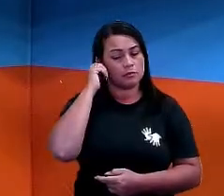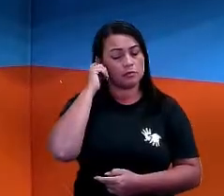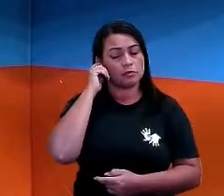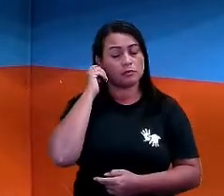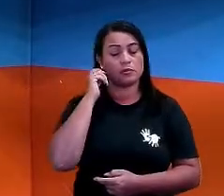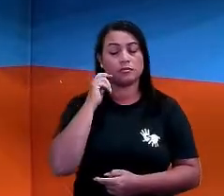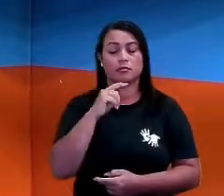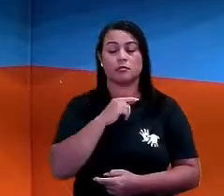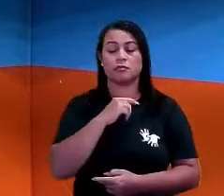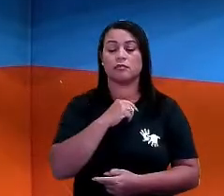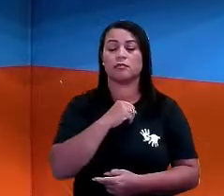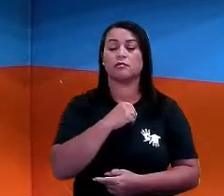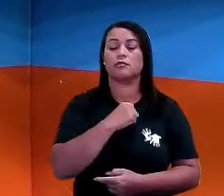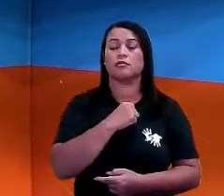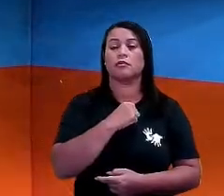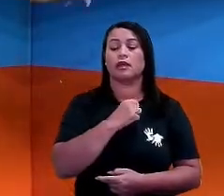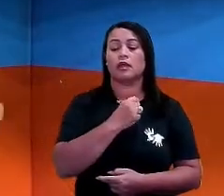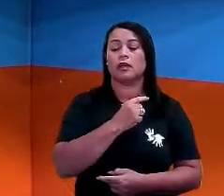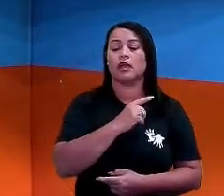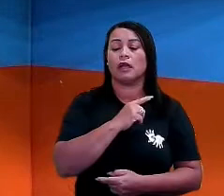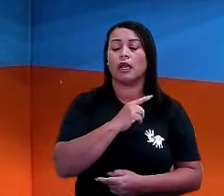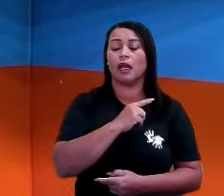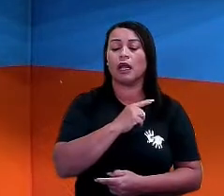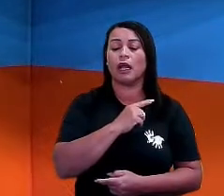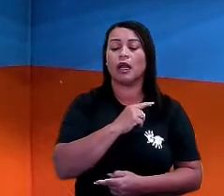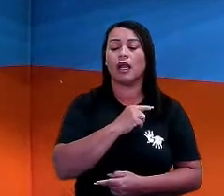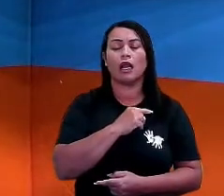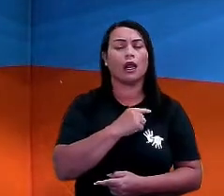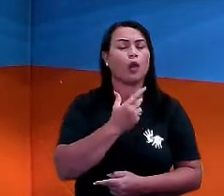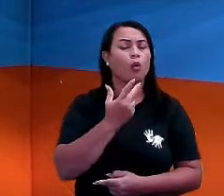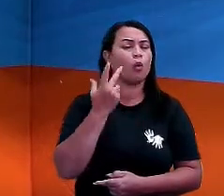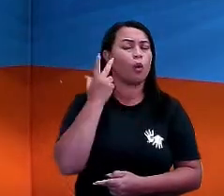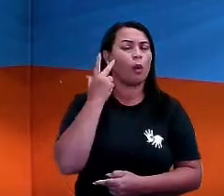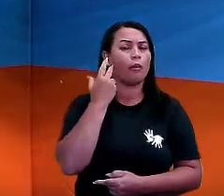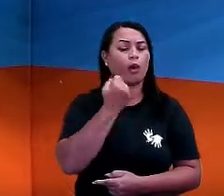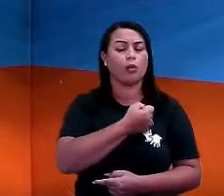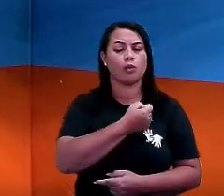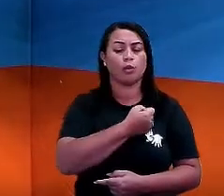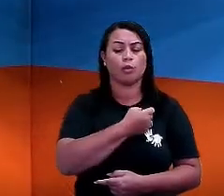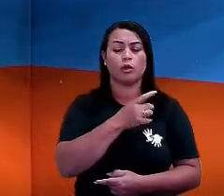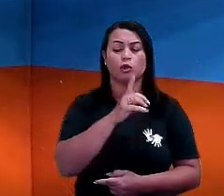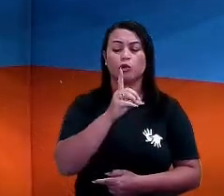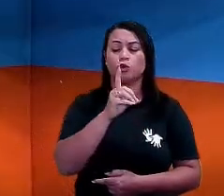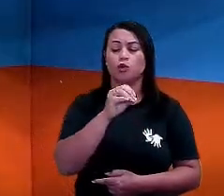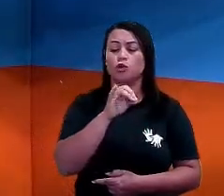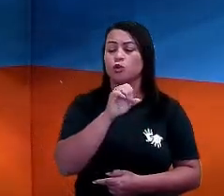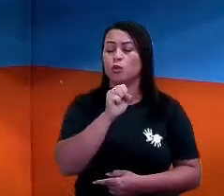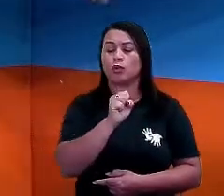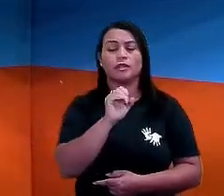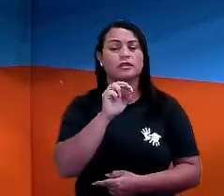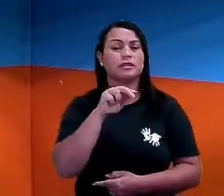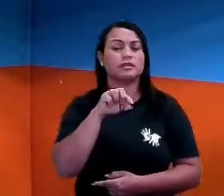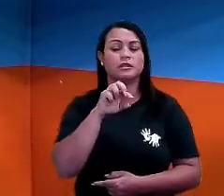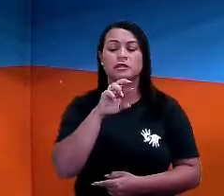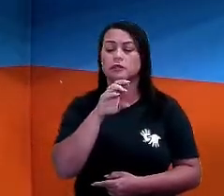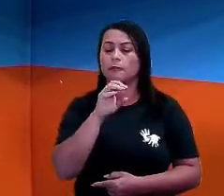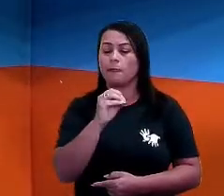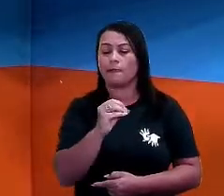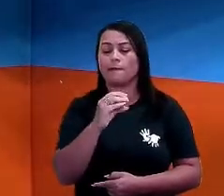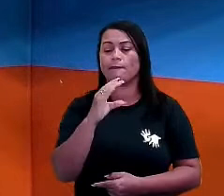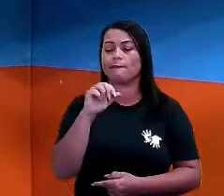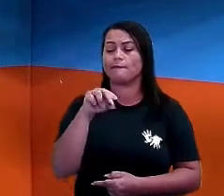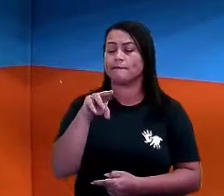número inteiro com a parte da fração, tá? Eu posso ler 2 inteiros e 5 12avos, ou eu posso ler